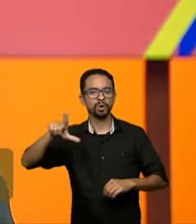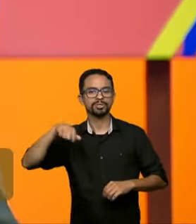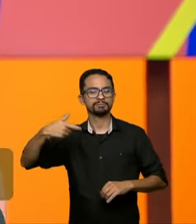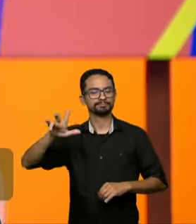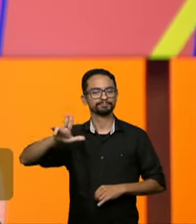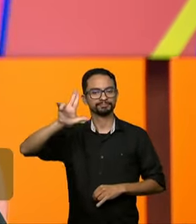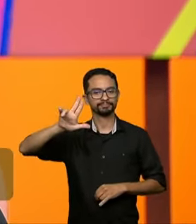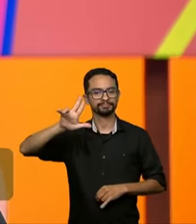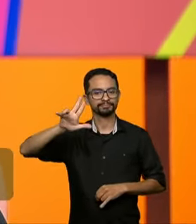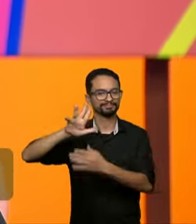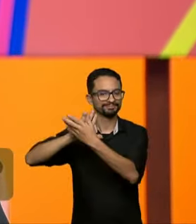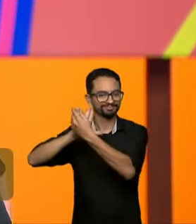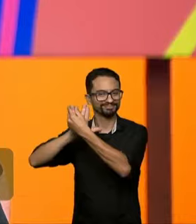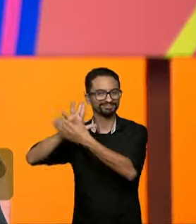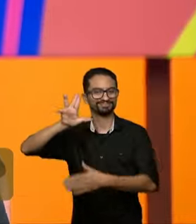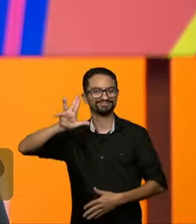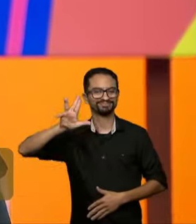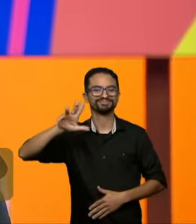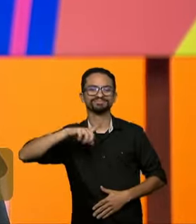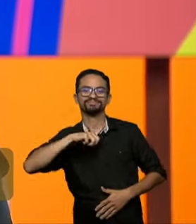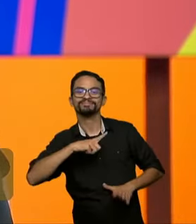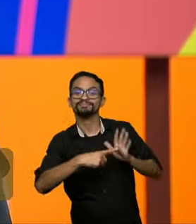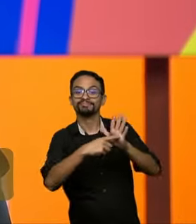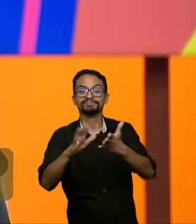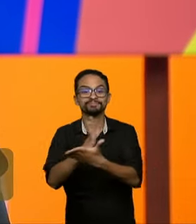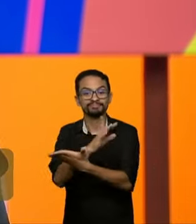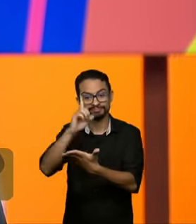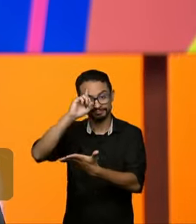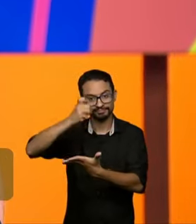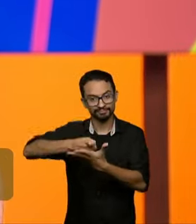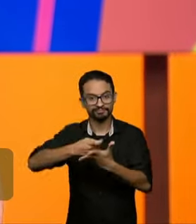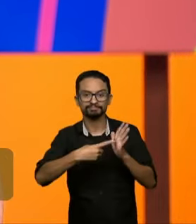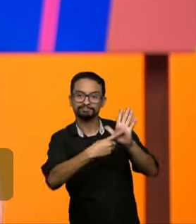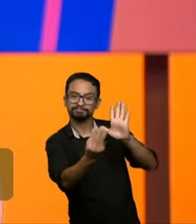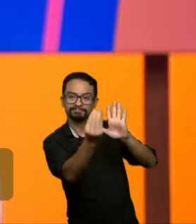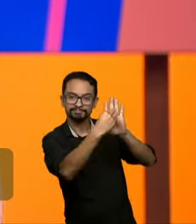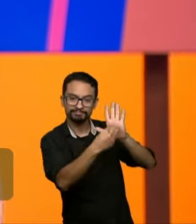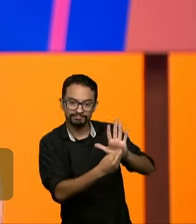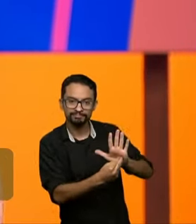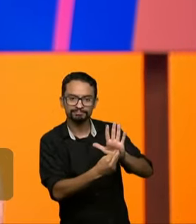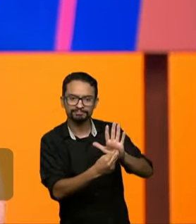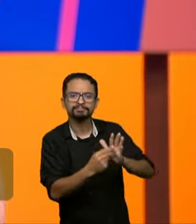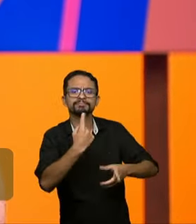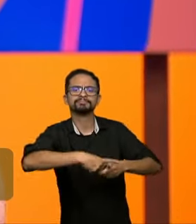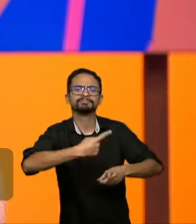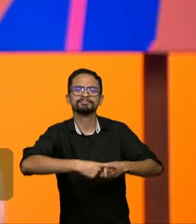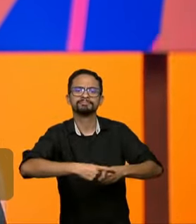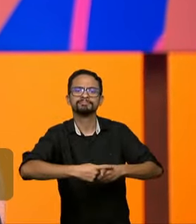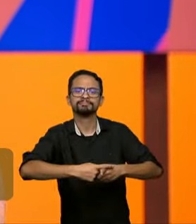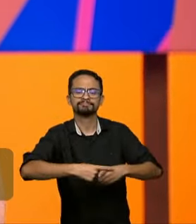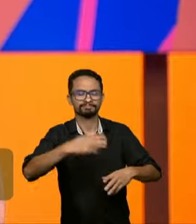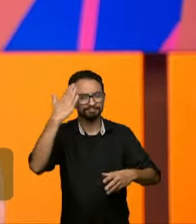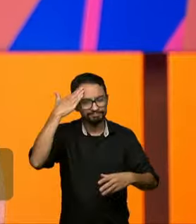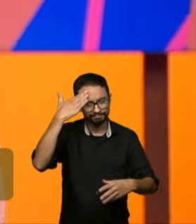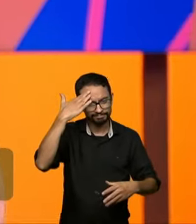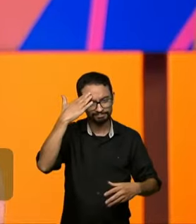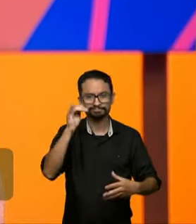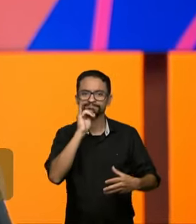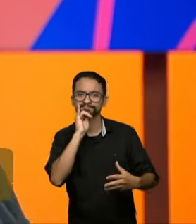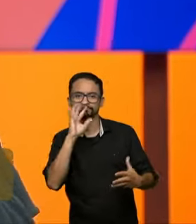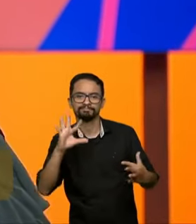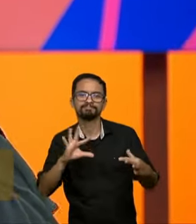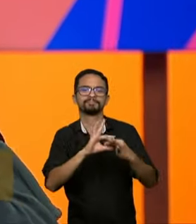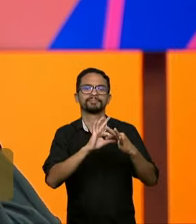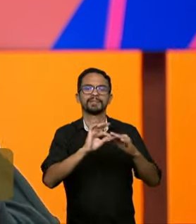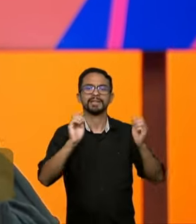de mais estudos para definir a indicação. E por que que é difícil isso? Porque a gente tem